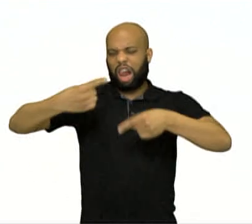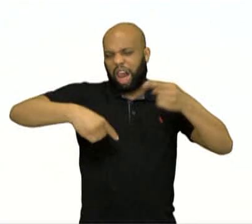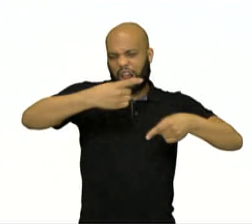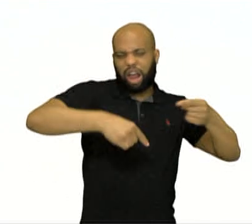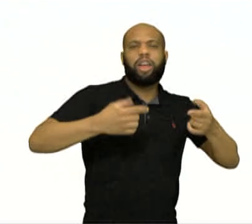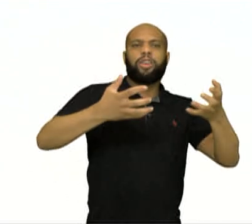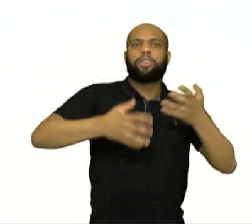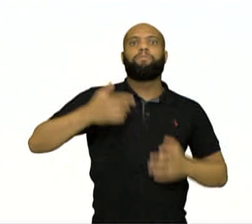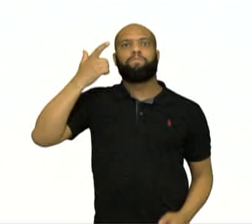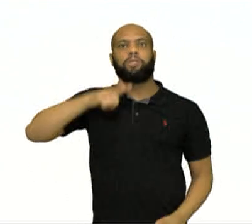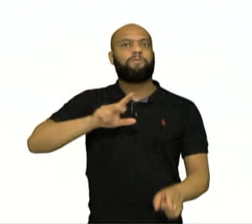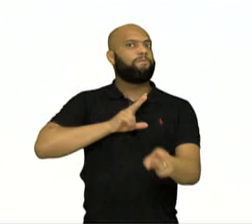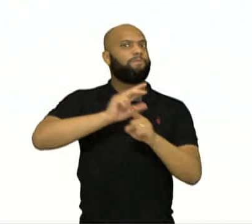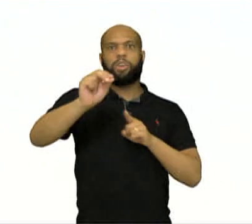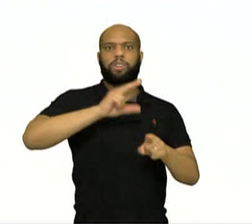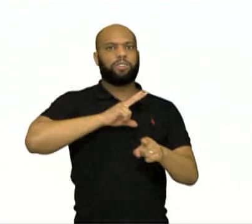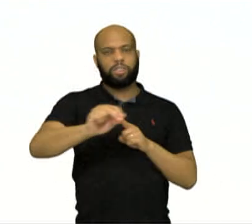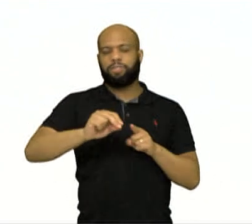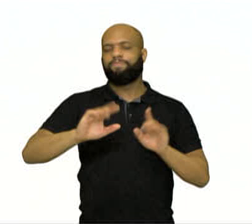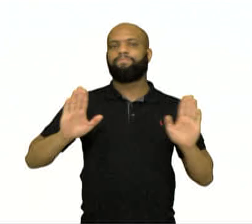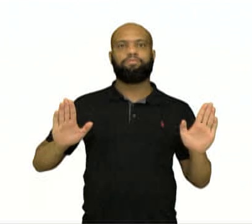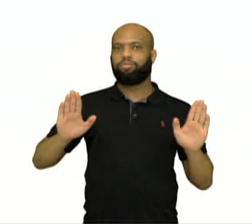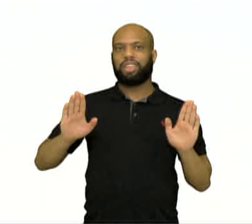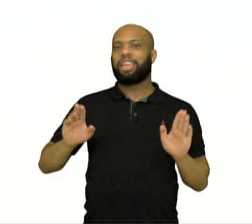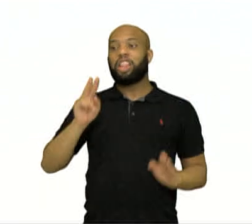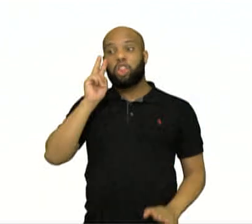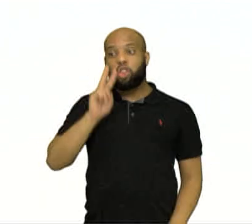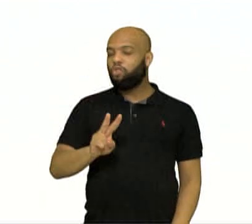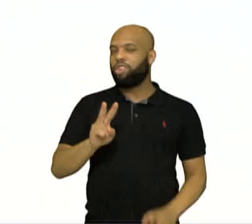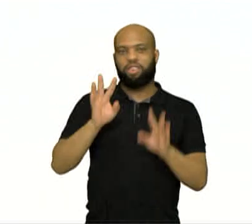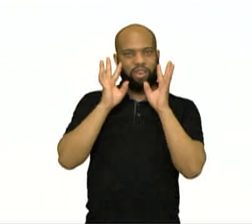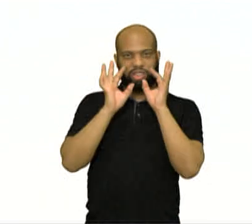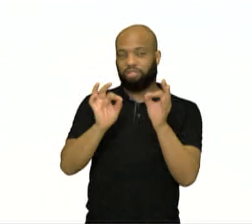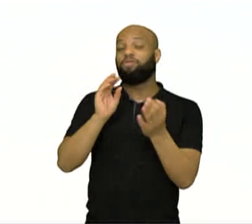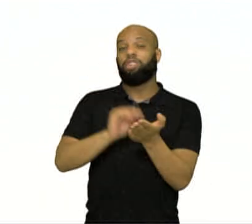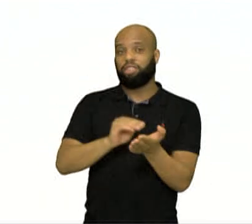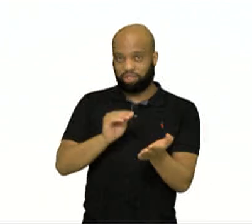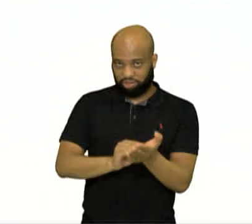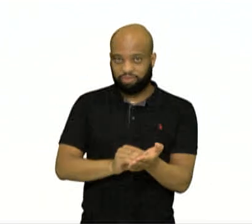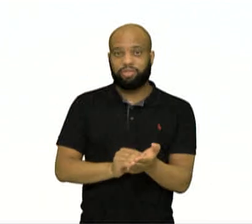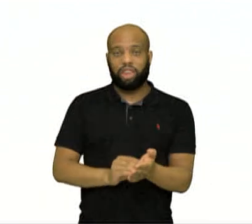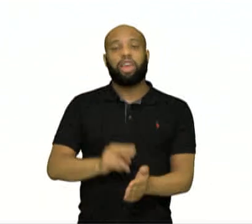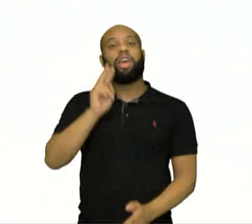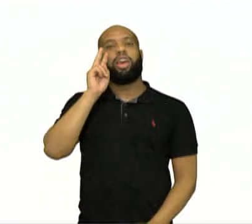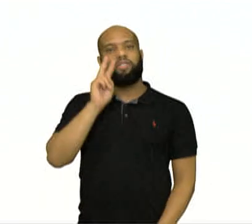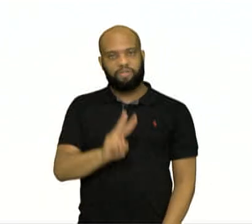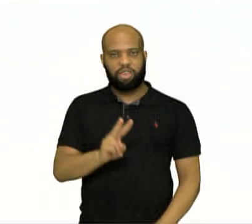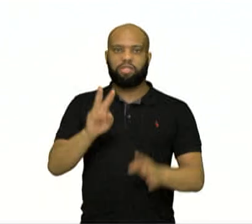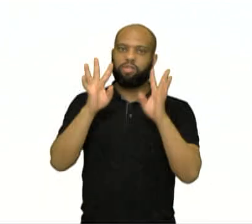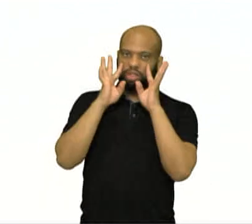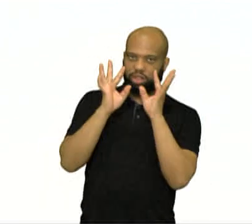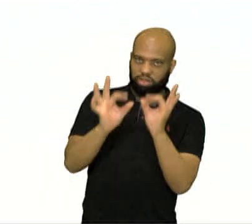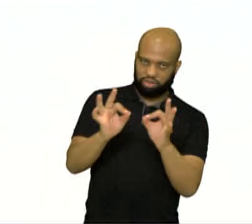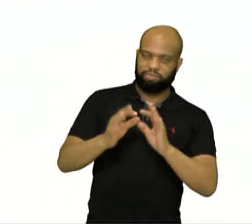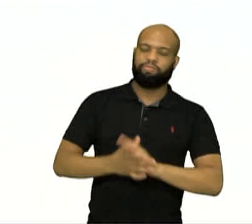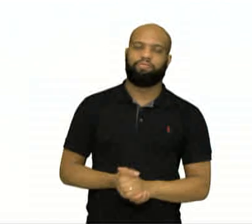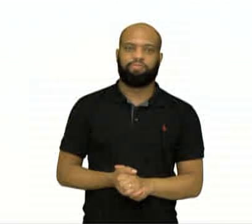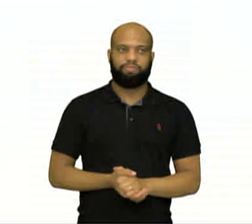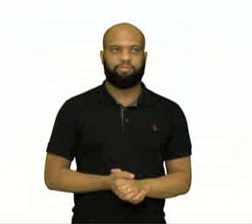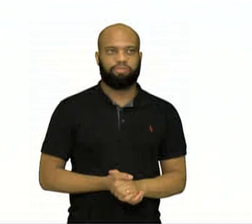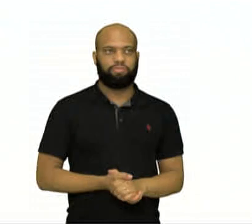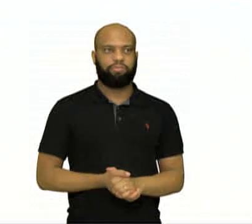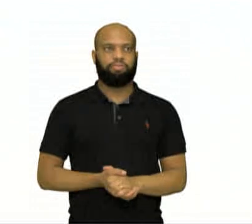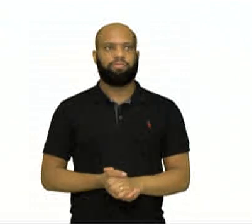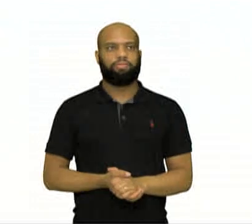quer ganhar a discussão e você não ouve o outro. Olha a escuta ativa novamente da nossa autora discutindo com a gente